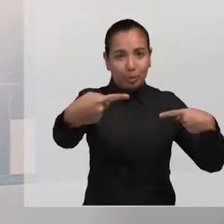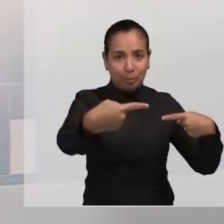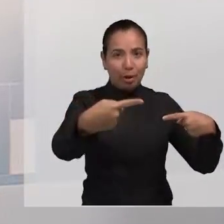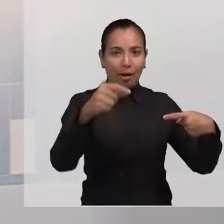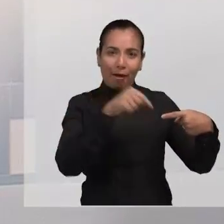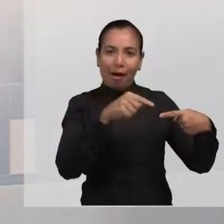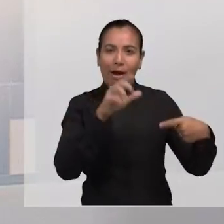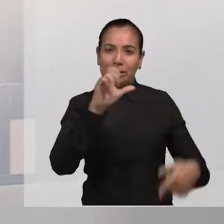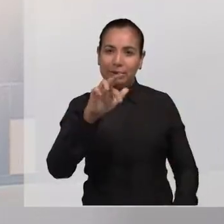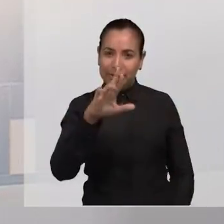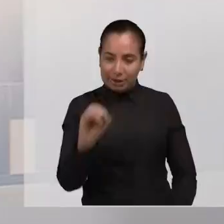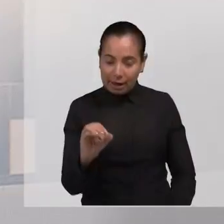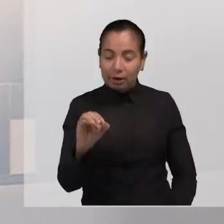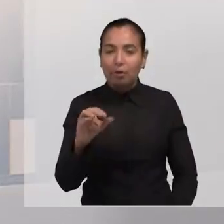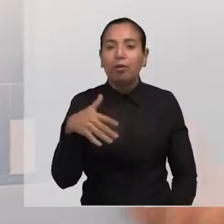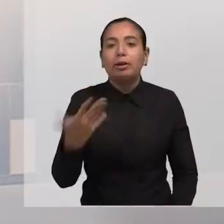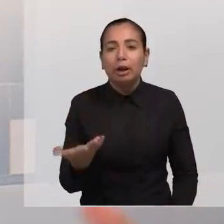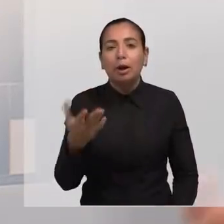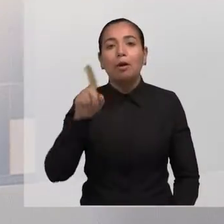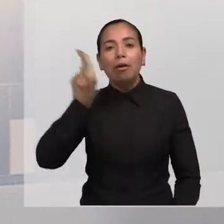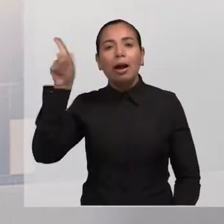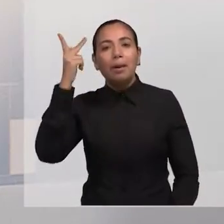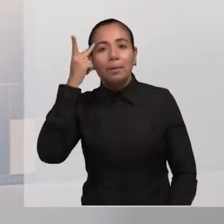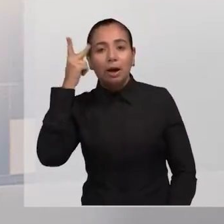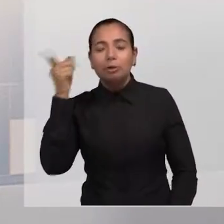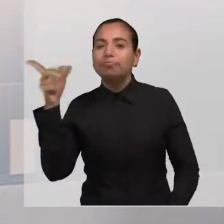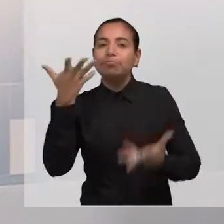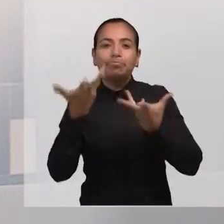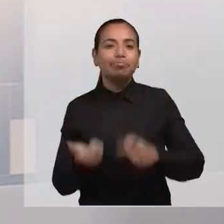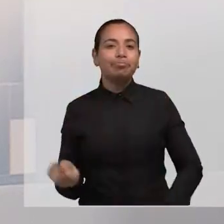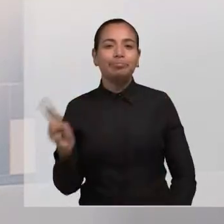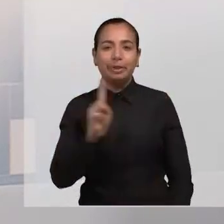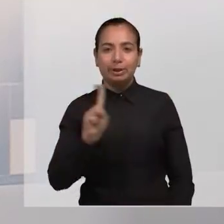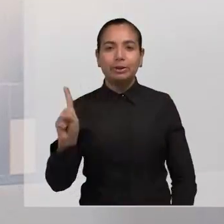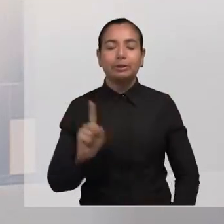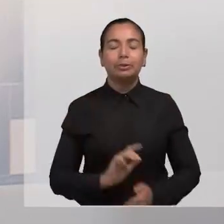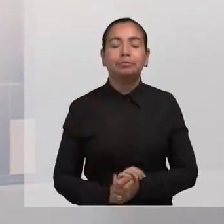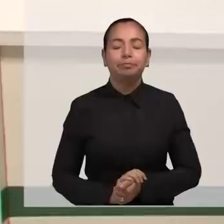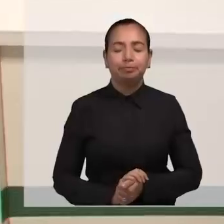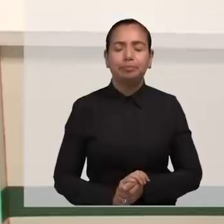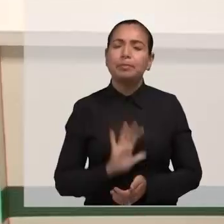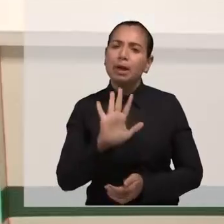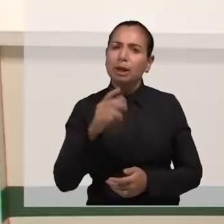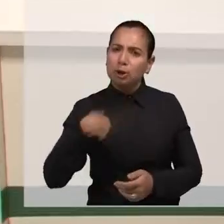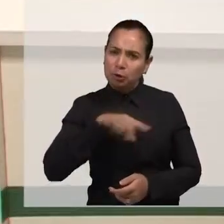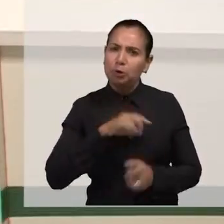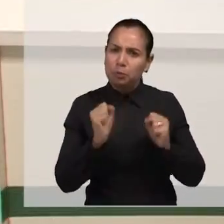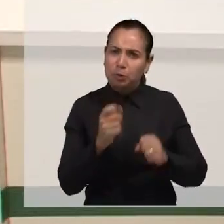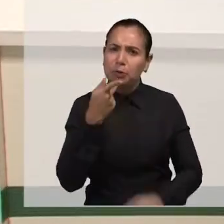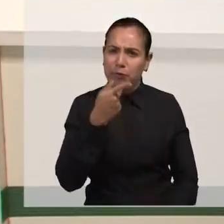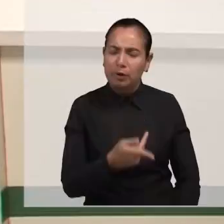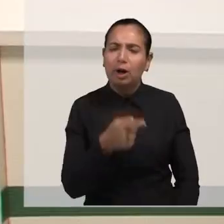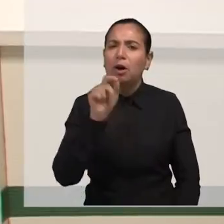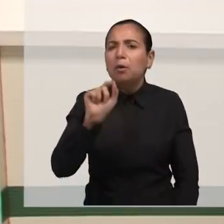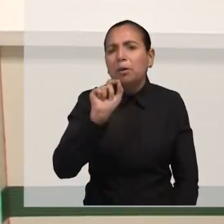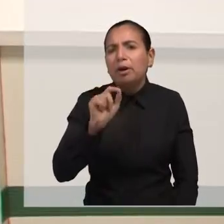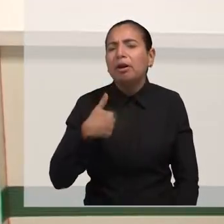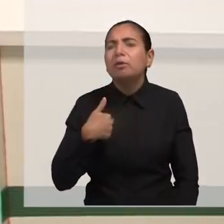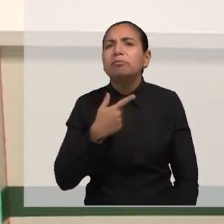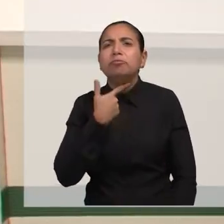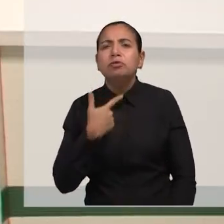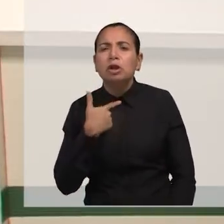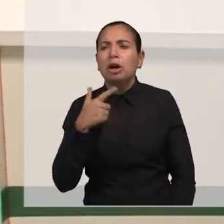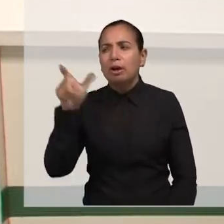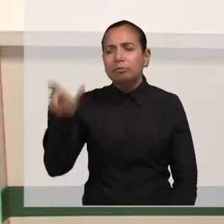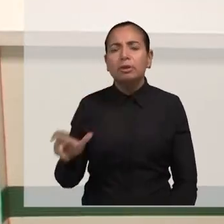imprensa, principalmente a imprensa de São Paulo, não perdoou. A gente pode dizer, ô Luiz, que tem uma má vontade grande com o